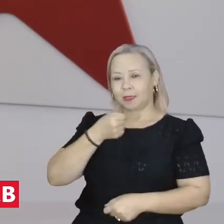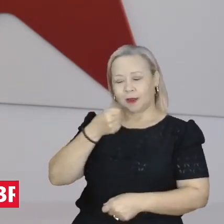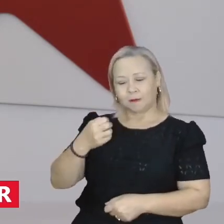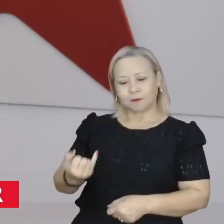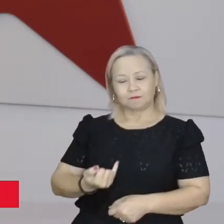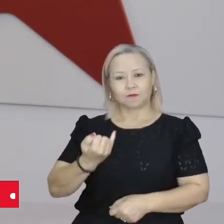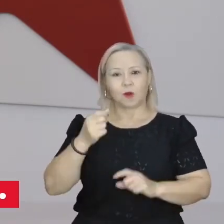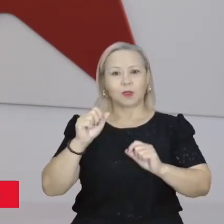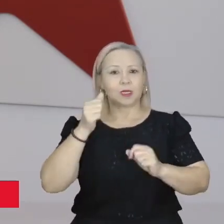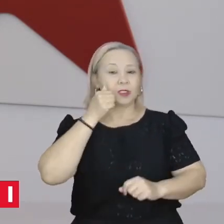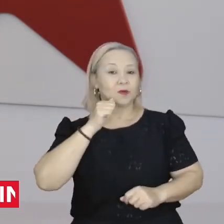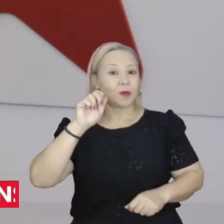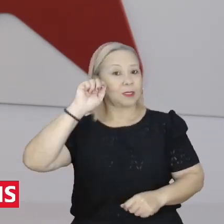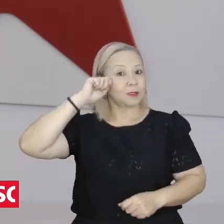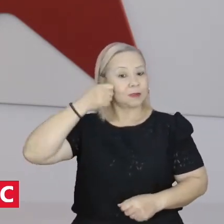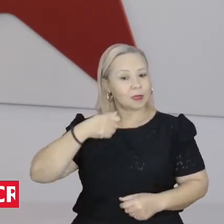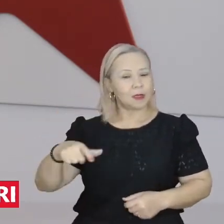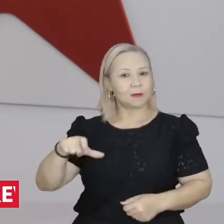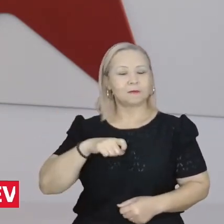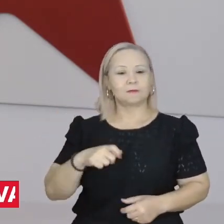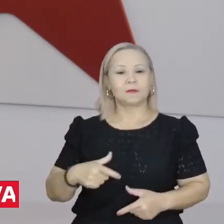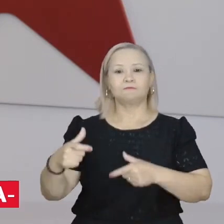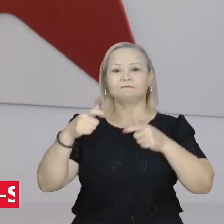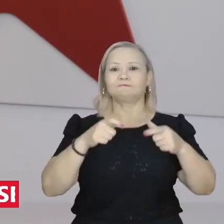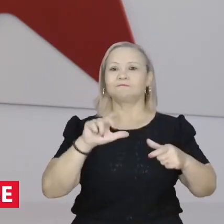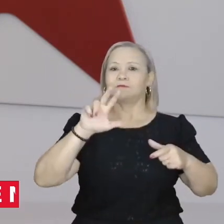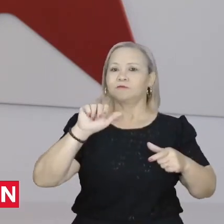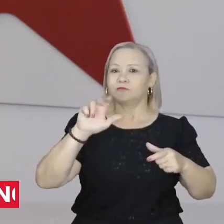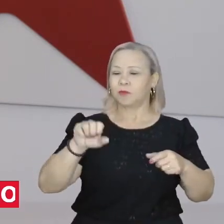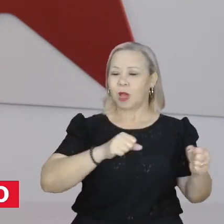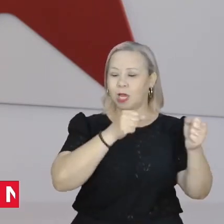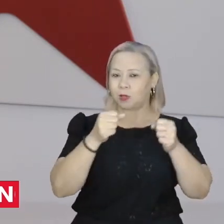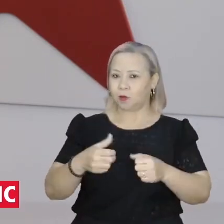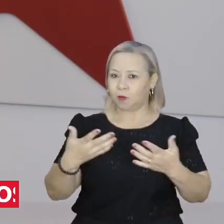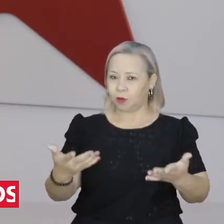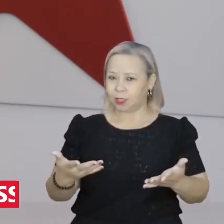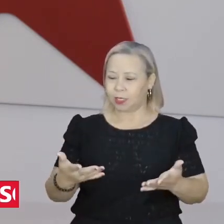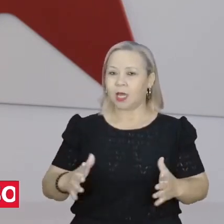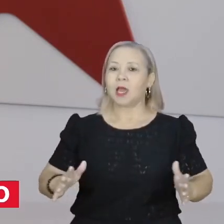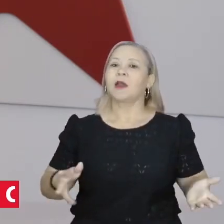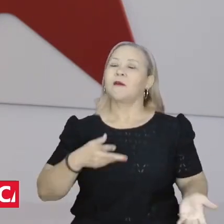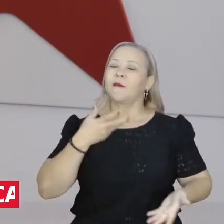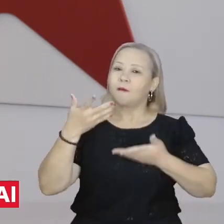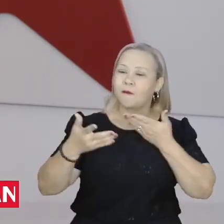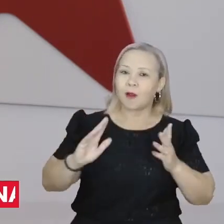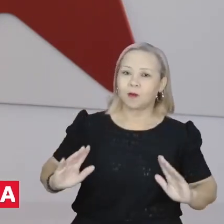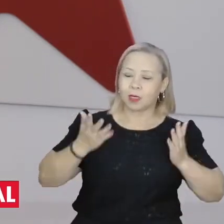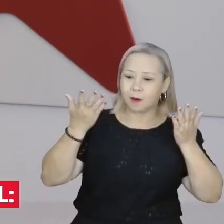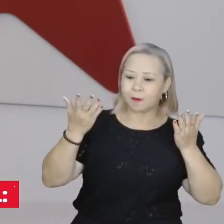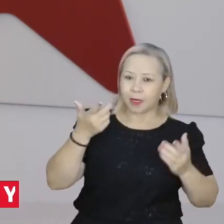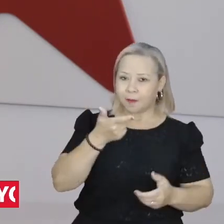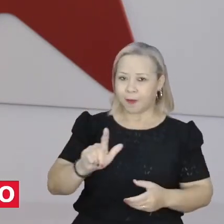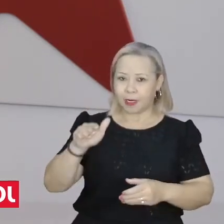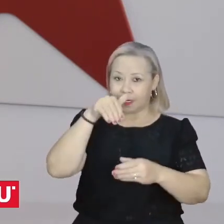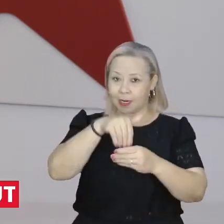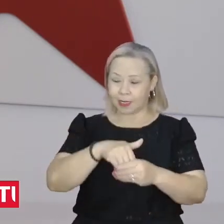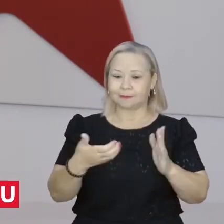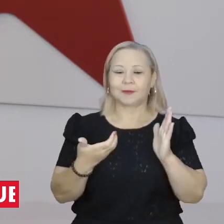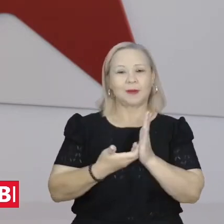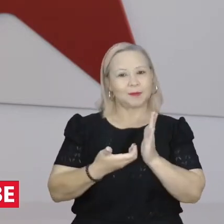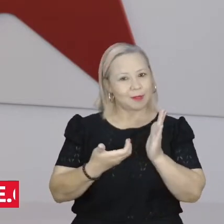os homens negros, temos isso, mas é muito mais para as mulheres negras, até